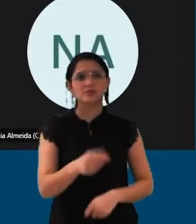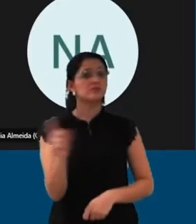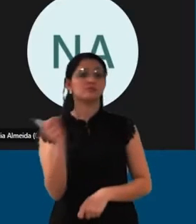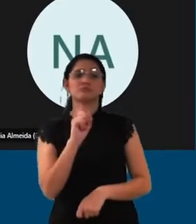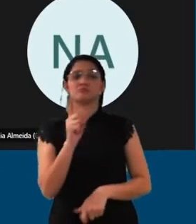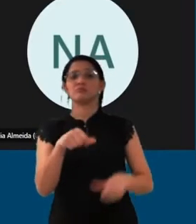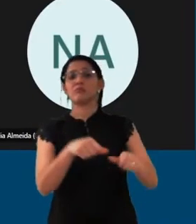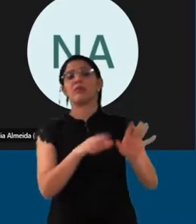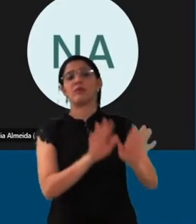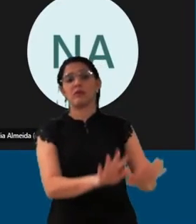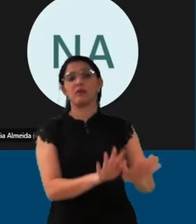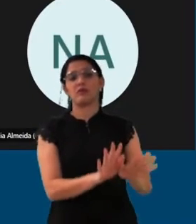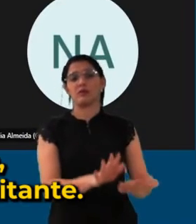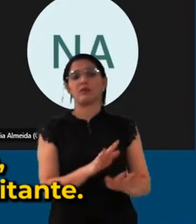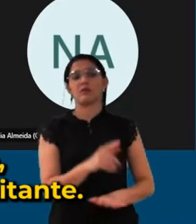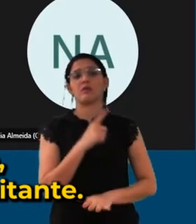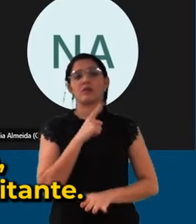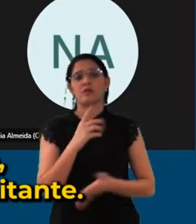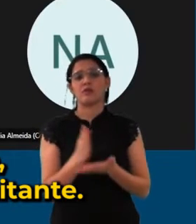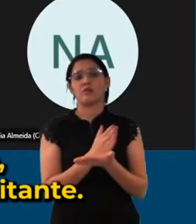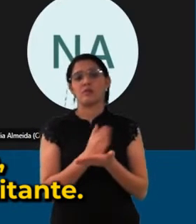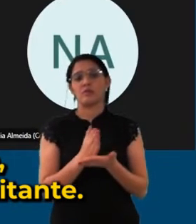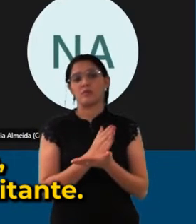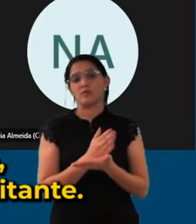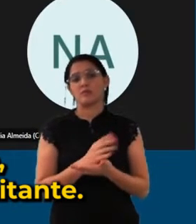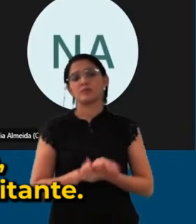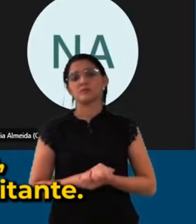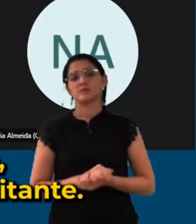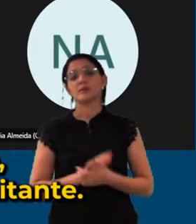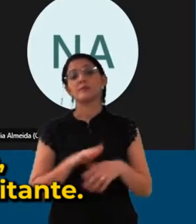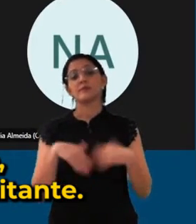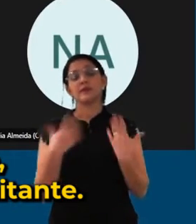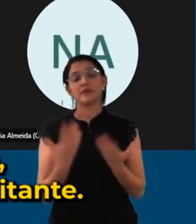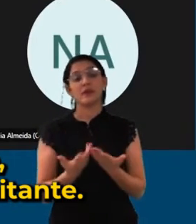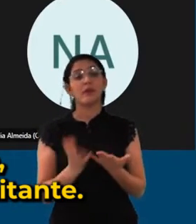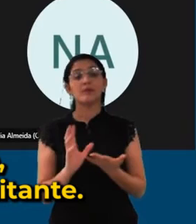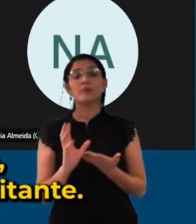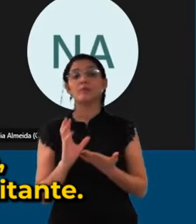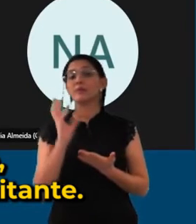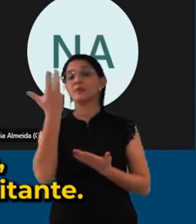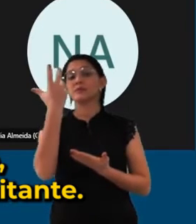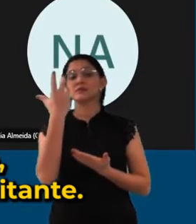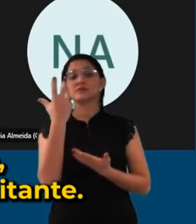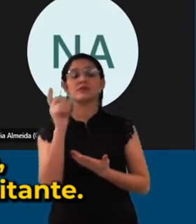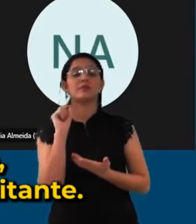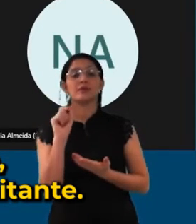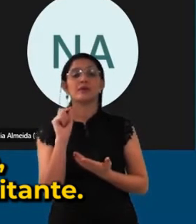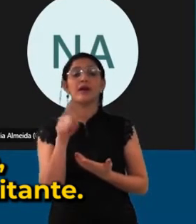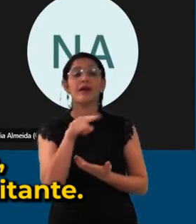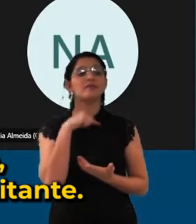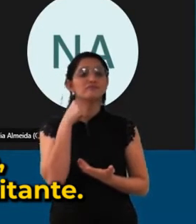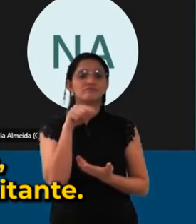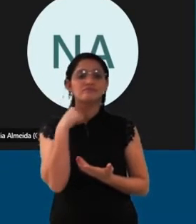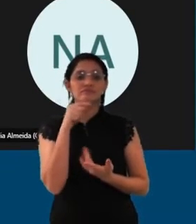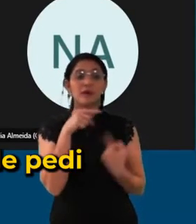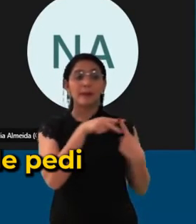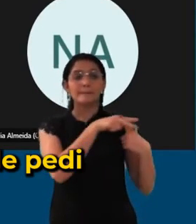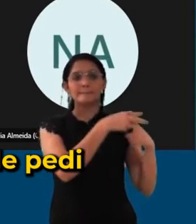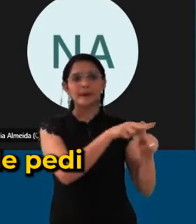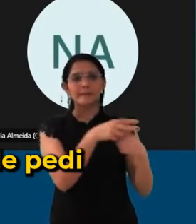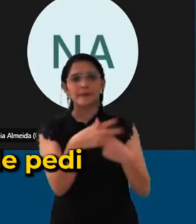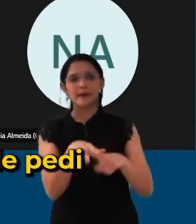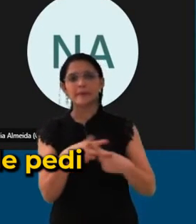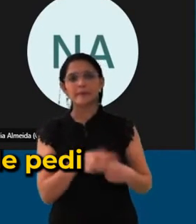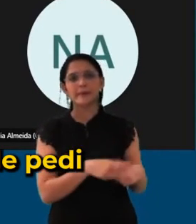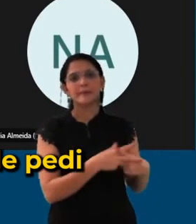executou a recuperação concomitante à operação, porque você só executa a recuperação concomitante quando